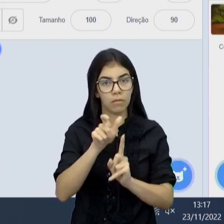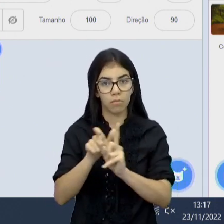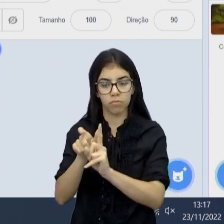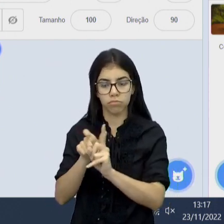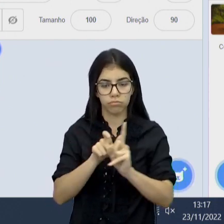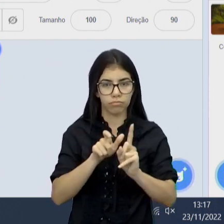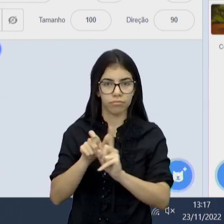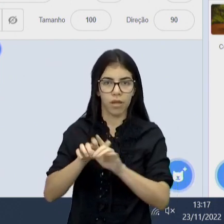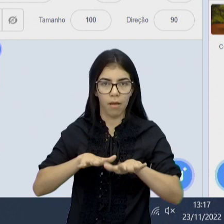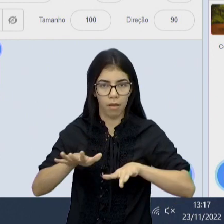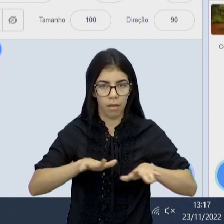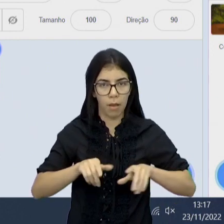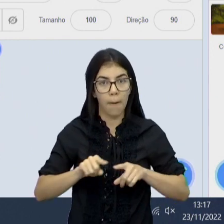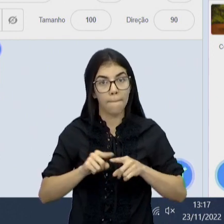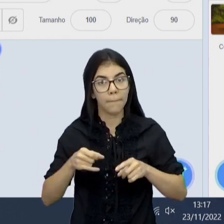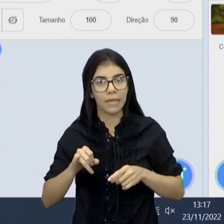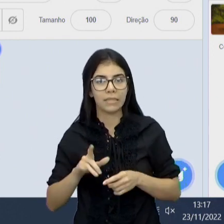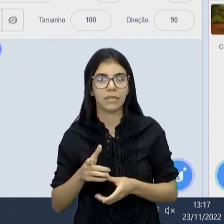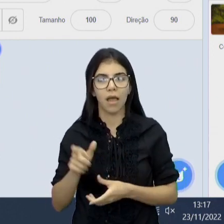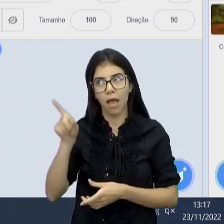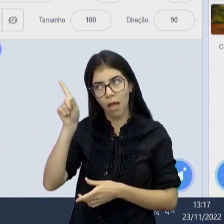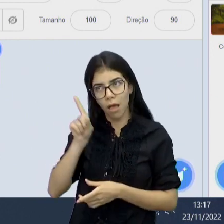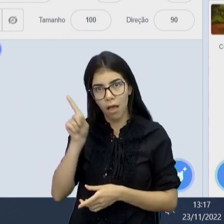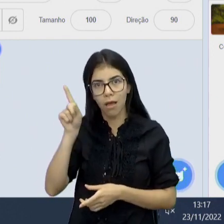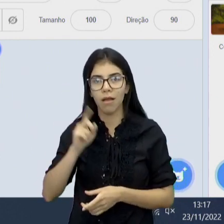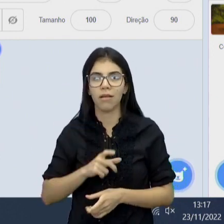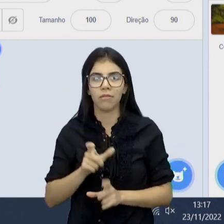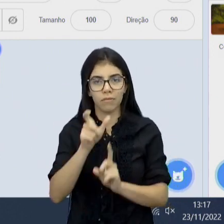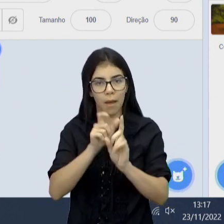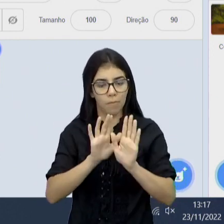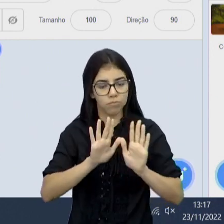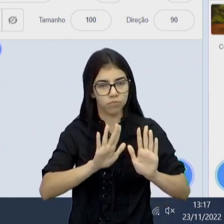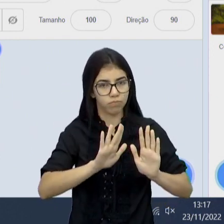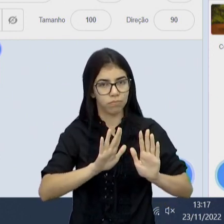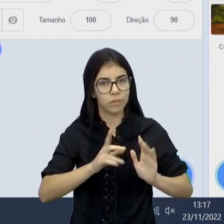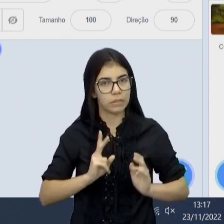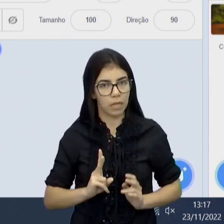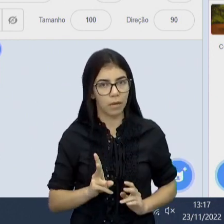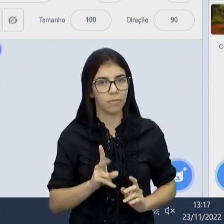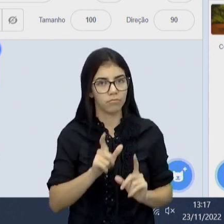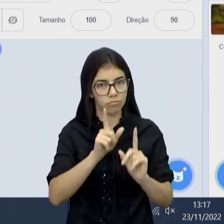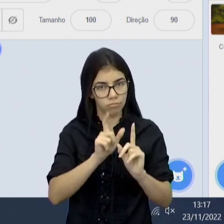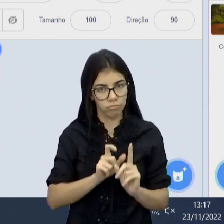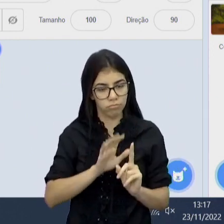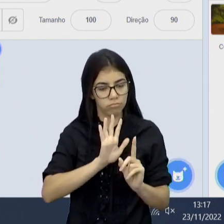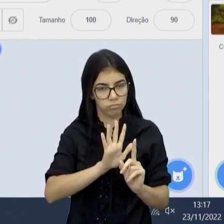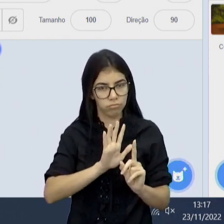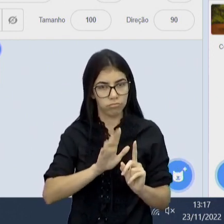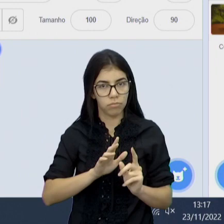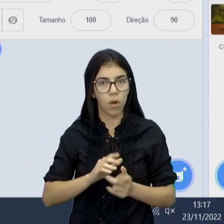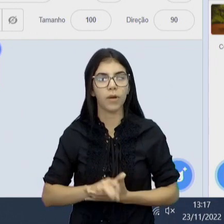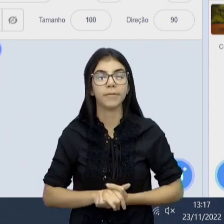se movimentando, né? Mas ela não anda, então ela vai ficar em todo momento aí, paradinha nessa parte aí do plano cartesiano que tem aí. Tudo bem até